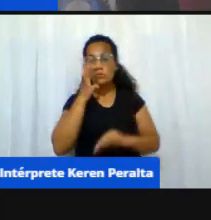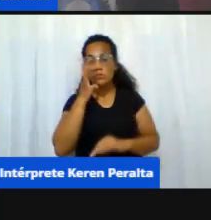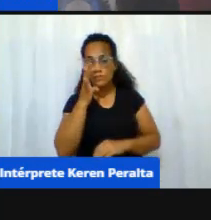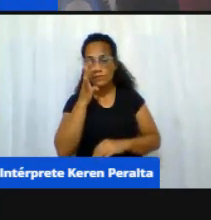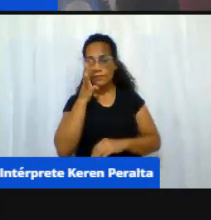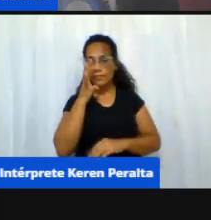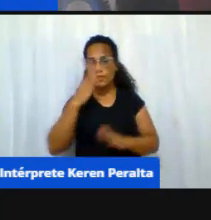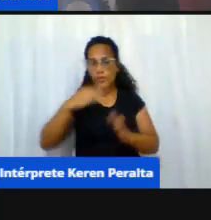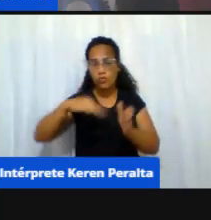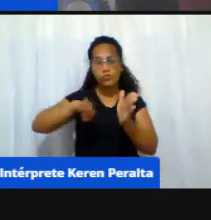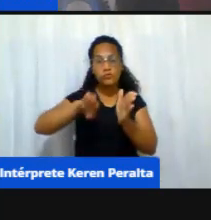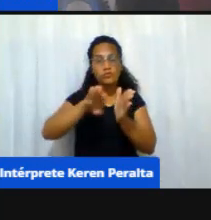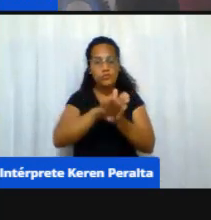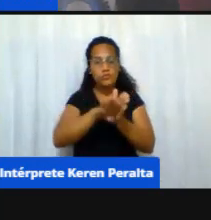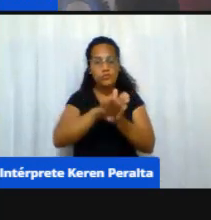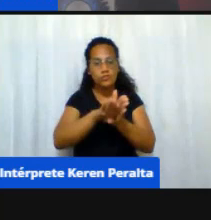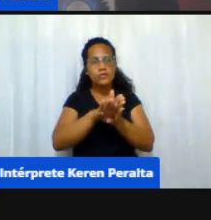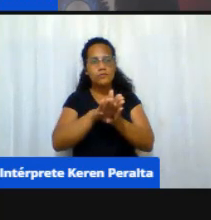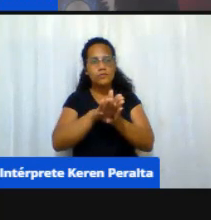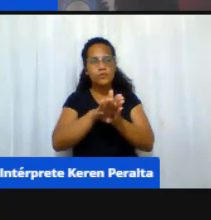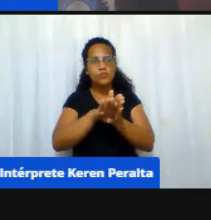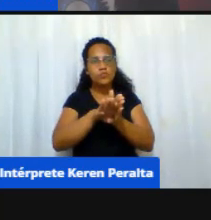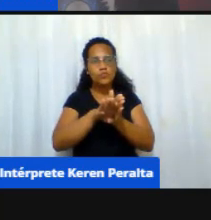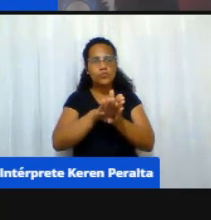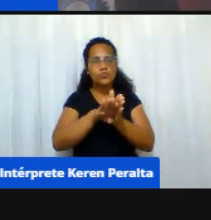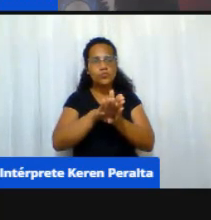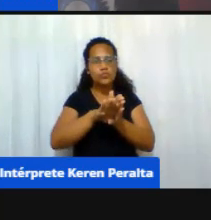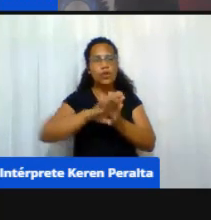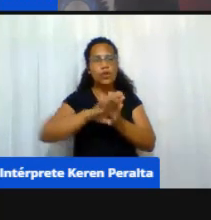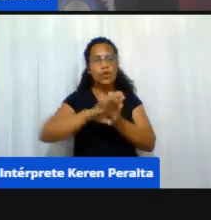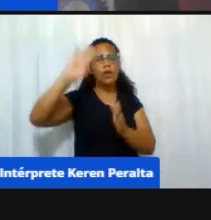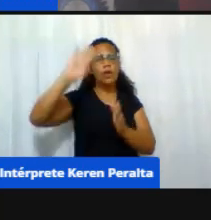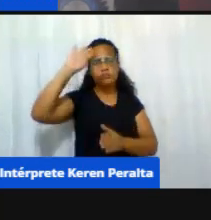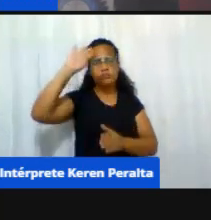e flexibilidades de cumprimento.